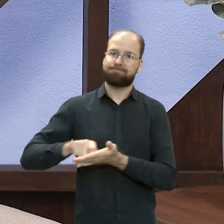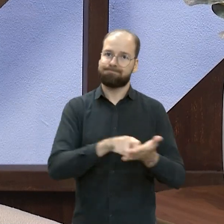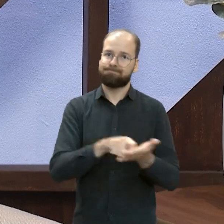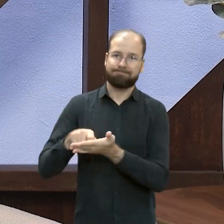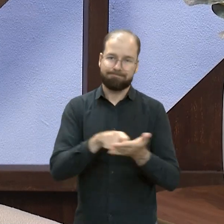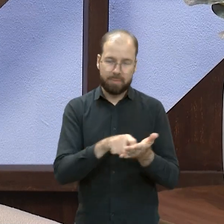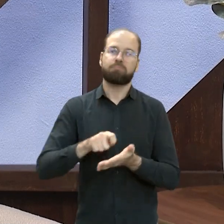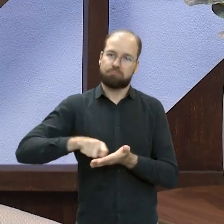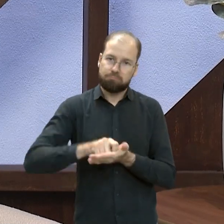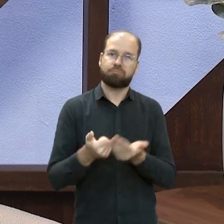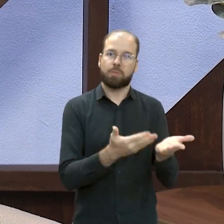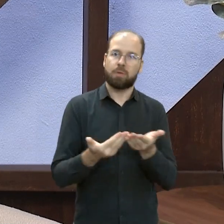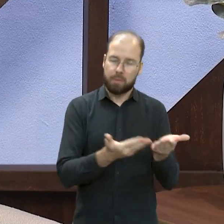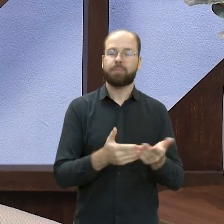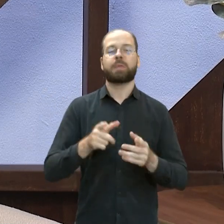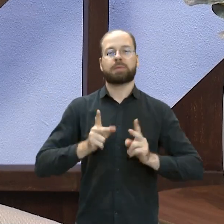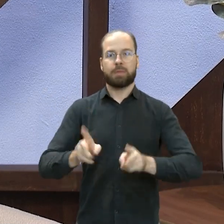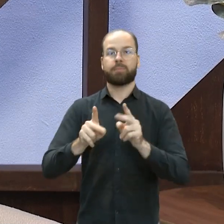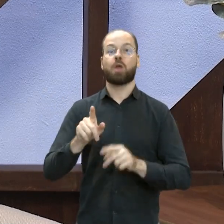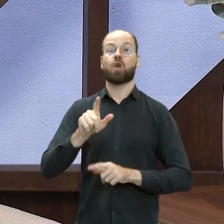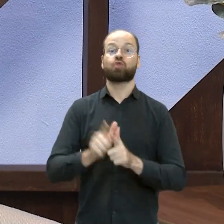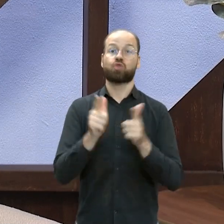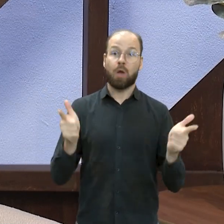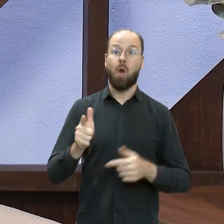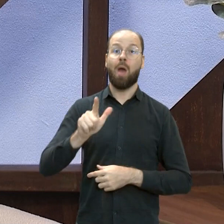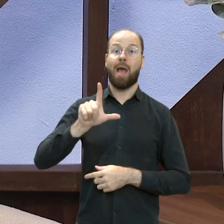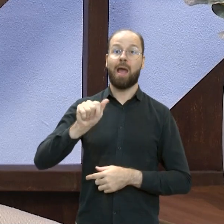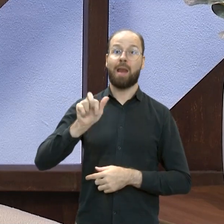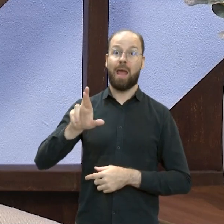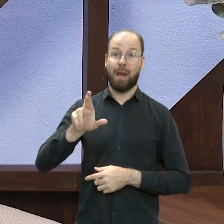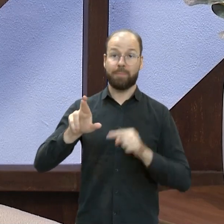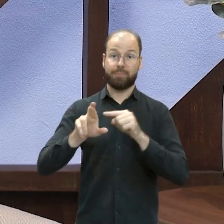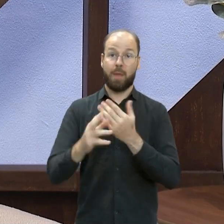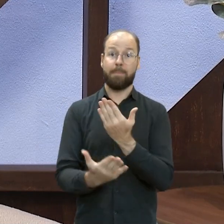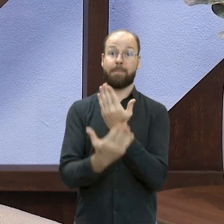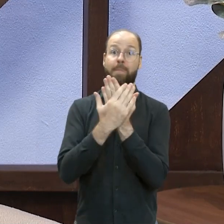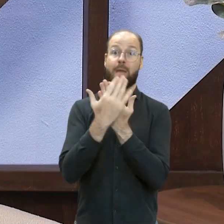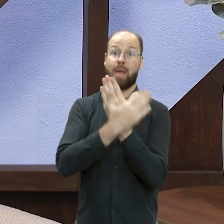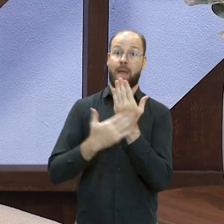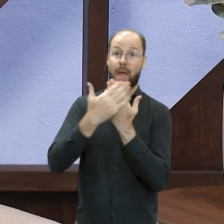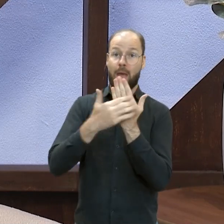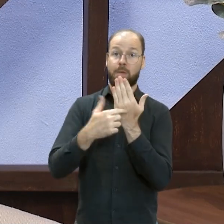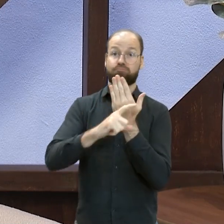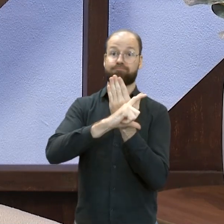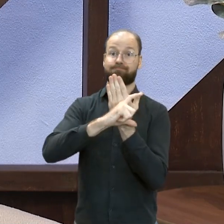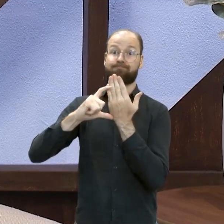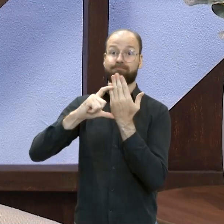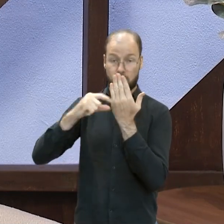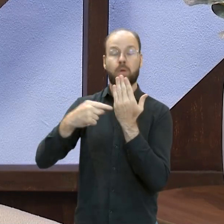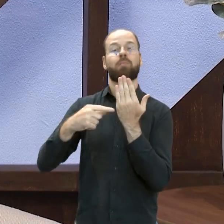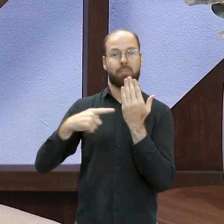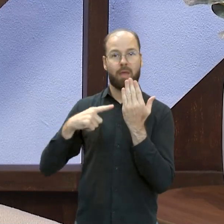jornal Lar, por exemplo, a primeira capa sempre na projeção central tinha